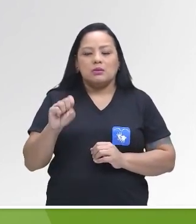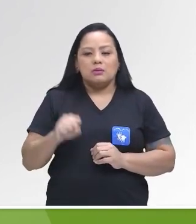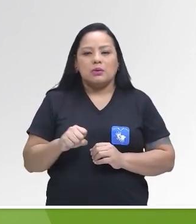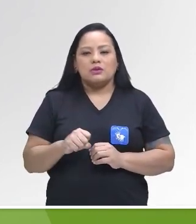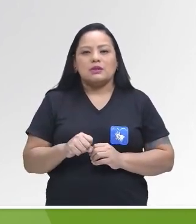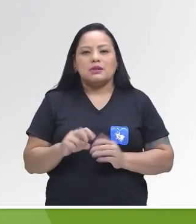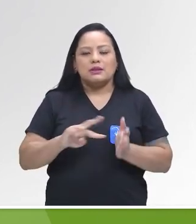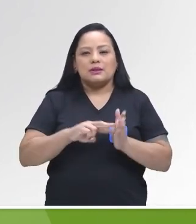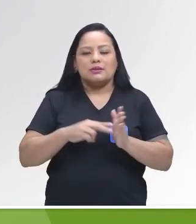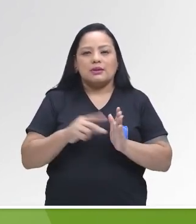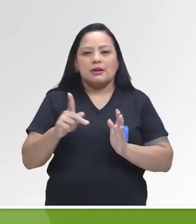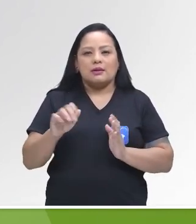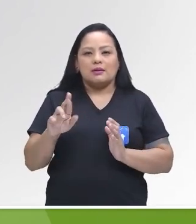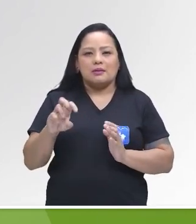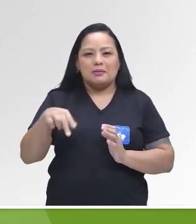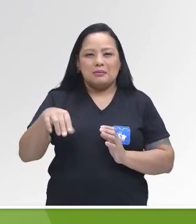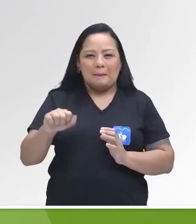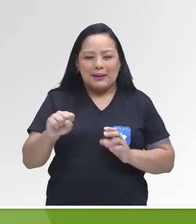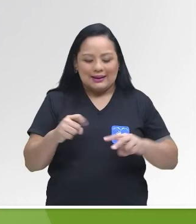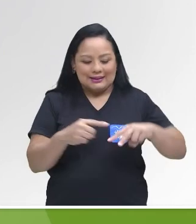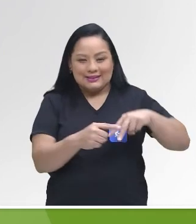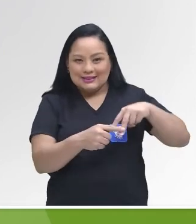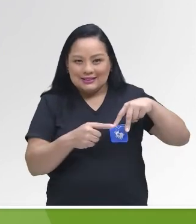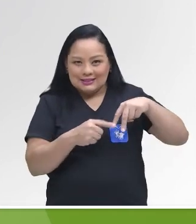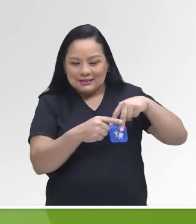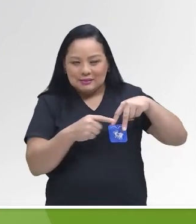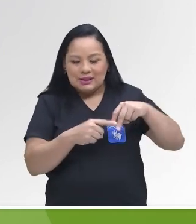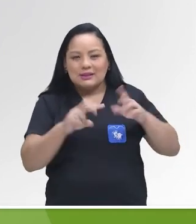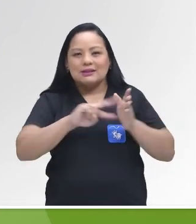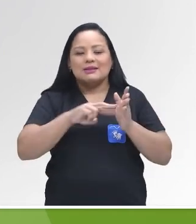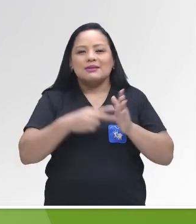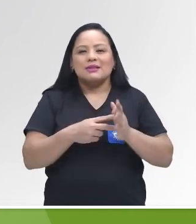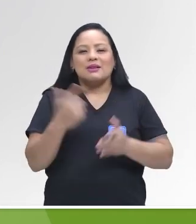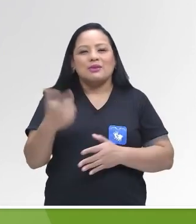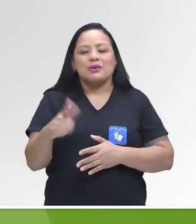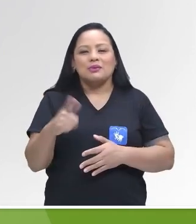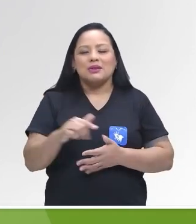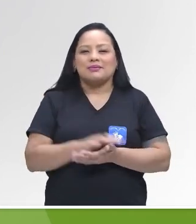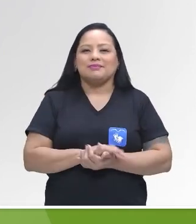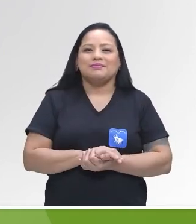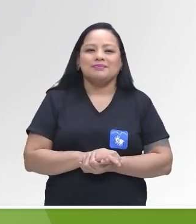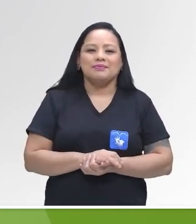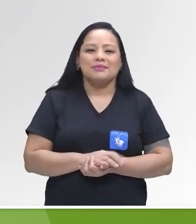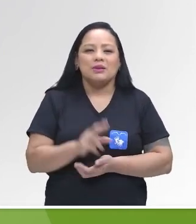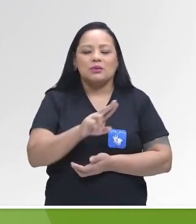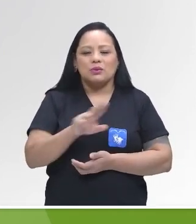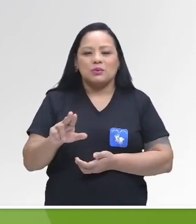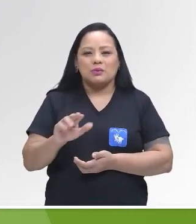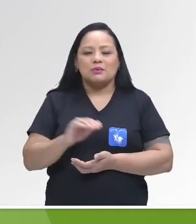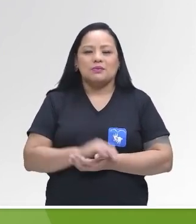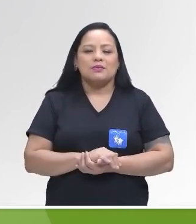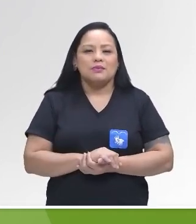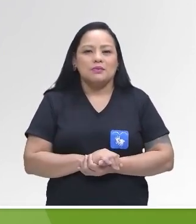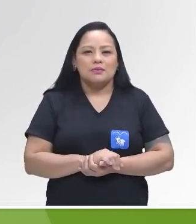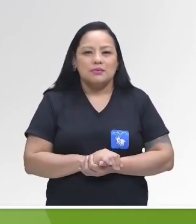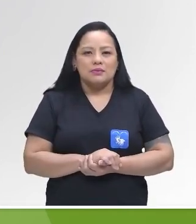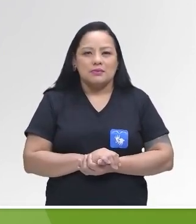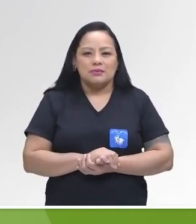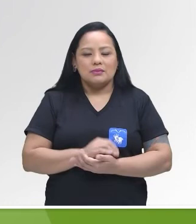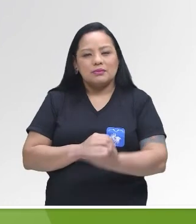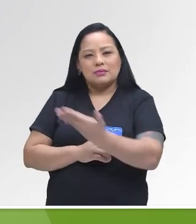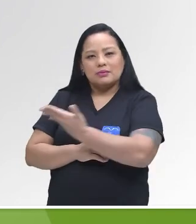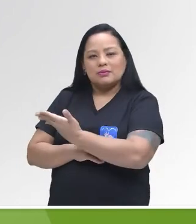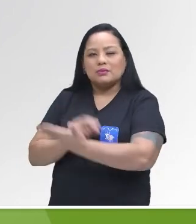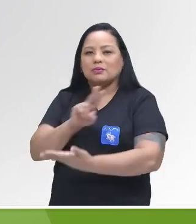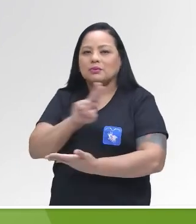pernas, ok? Então, isso quer dizer que eles não têm pernas, tá? Então, eles são chamados de indivíduos ápodes,